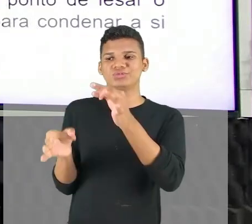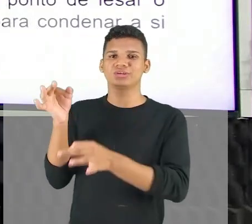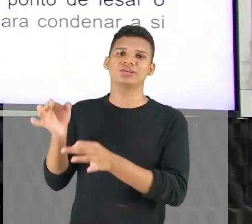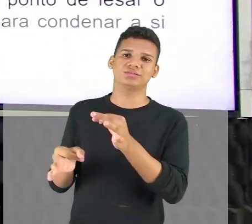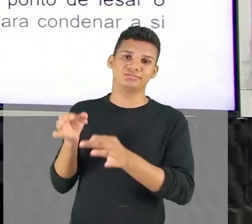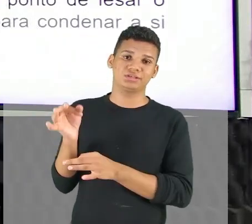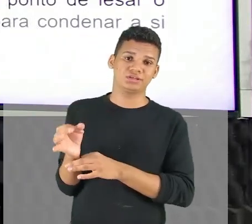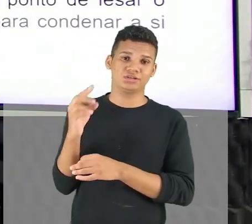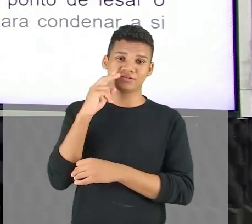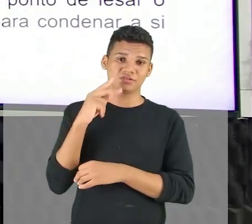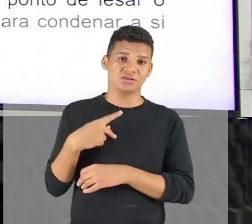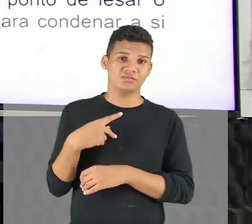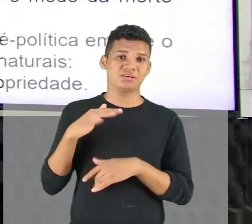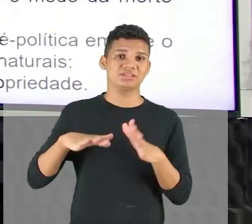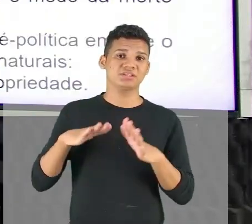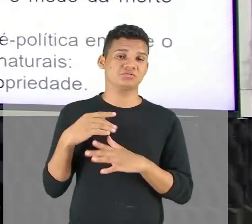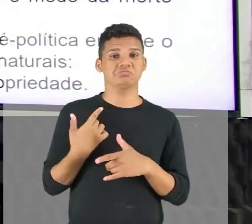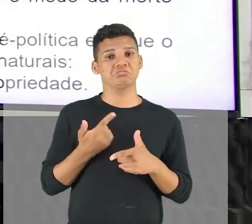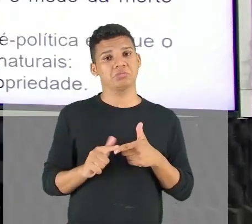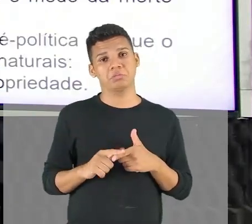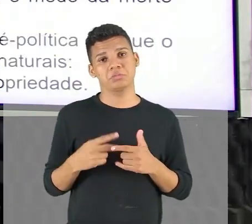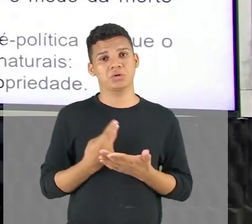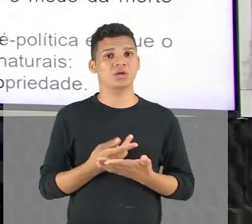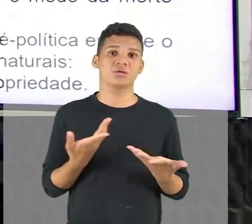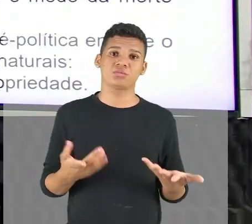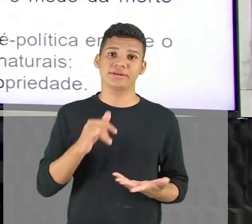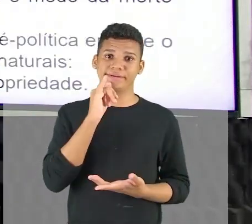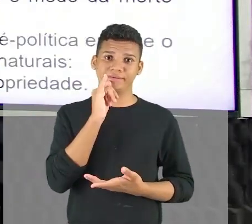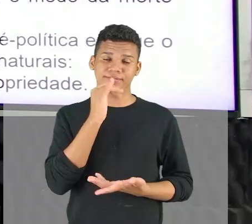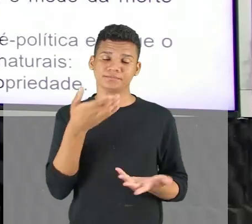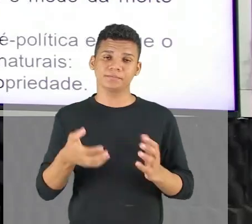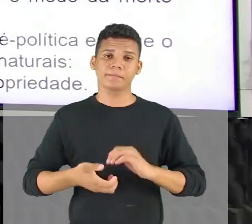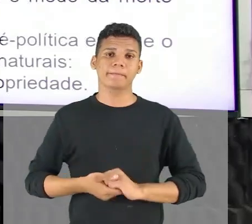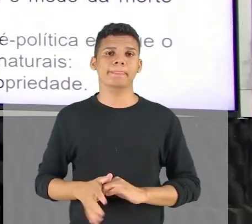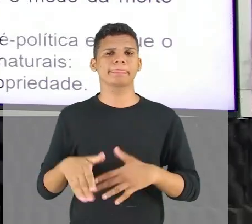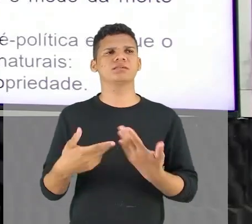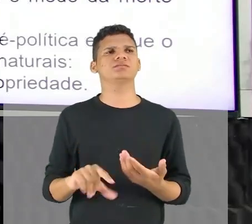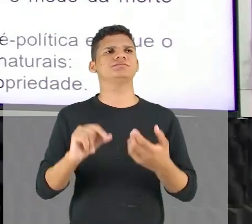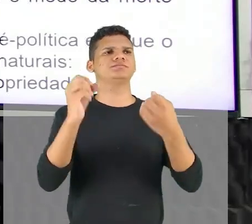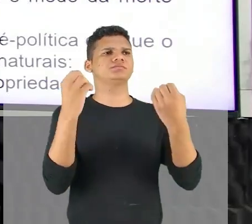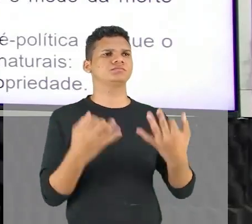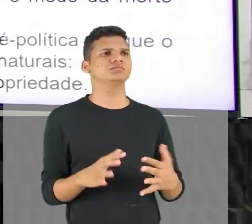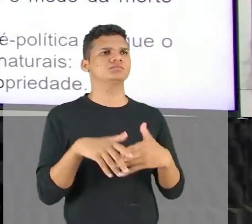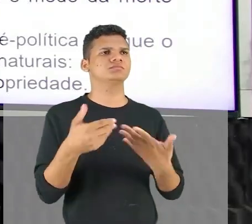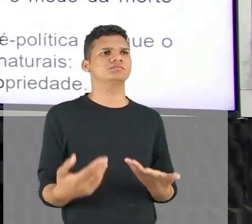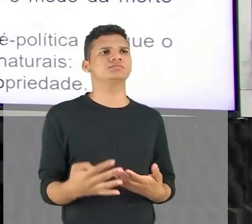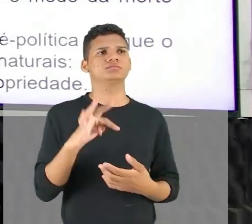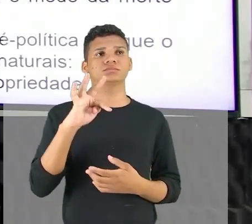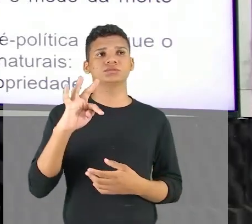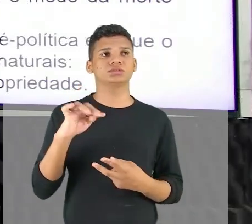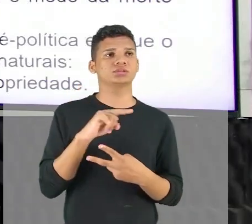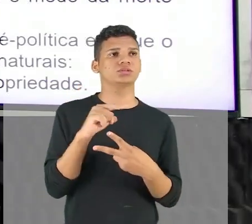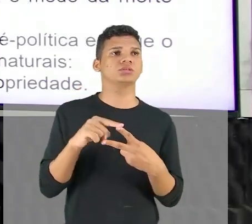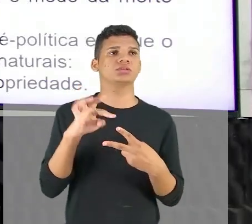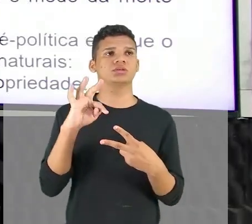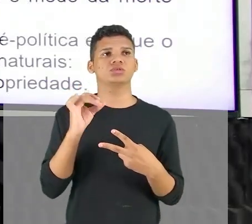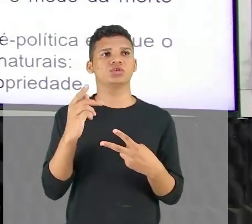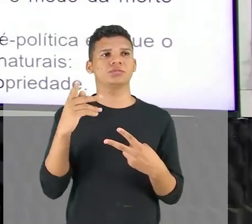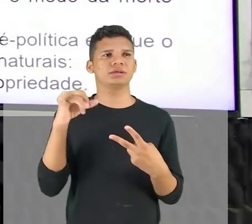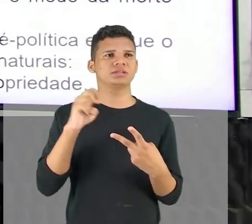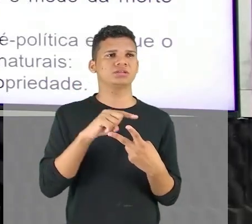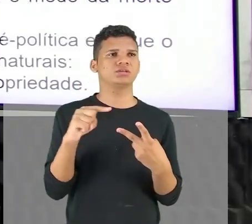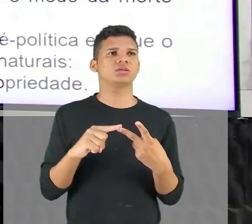mesmo pela mesma ofensa. Então, o que diz a questão? Thomas Hobbes e John Locke, importantes